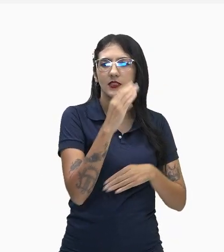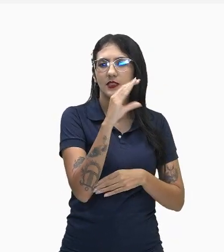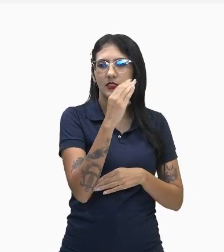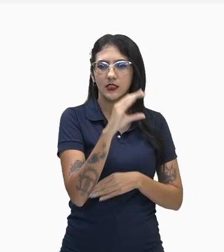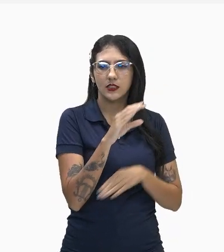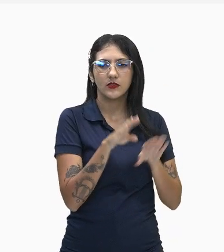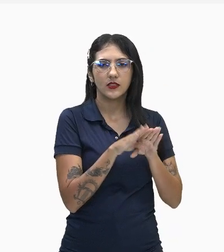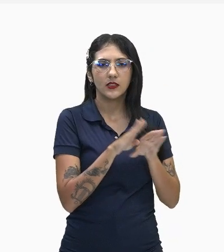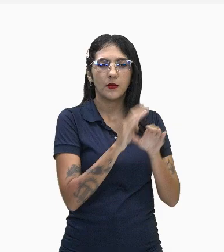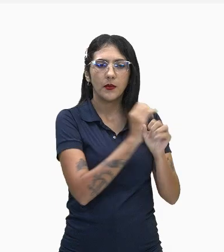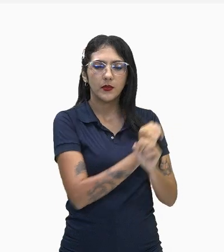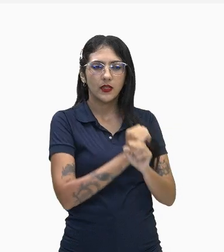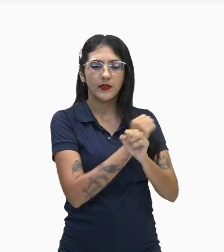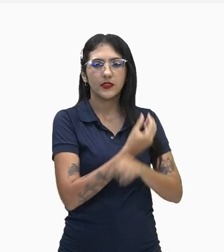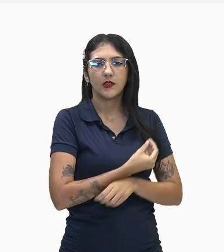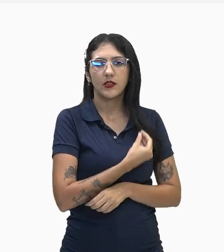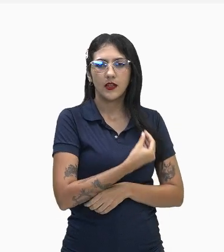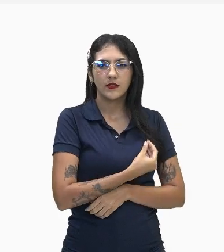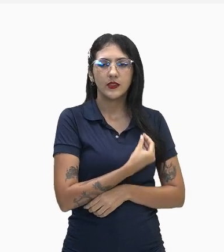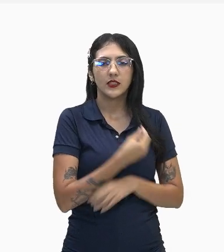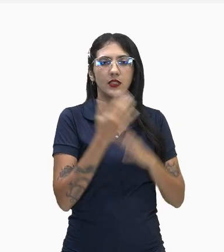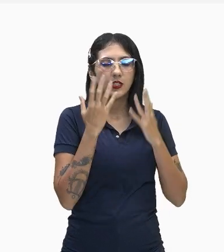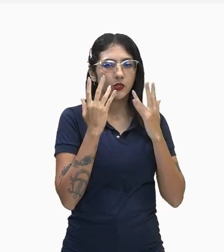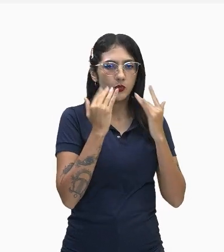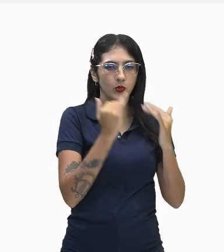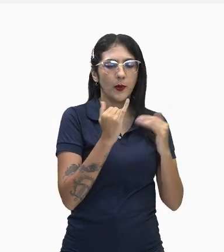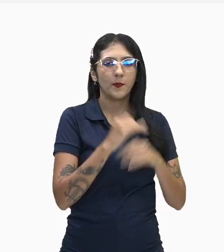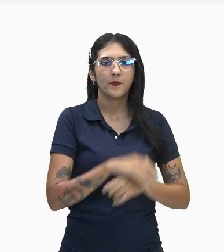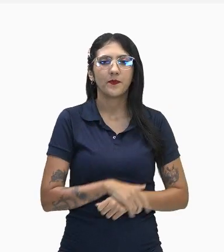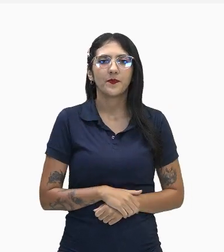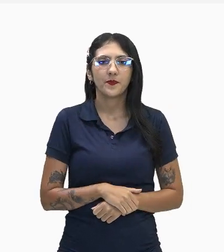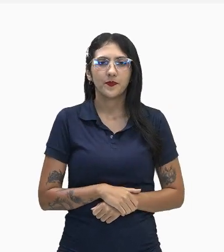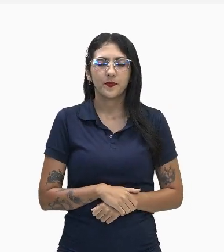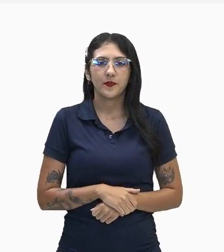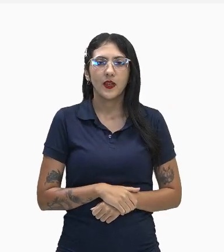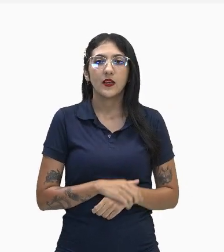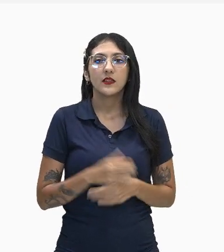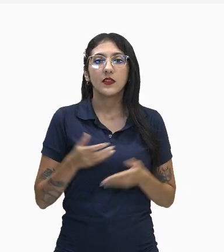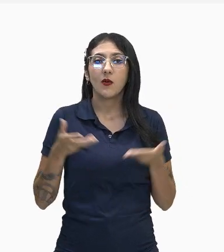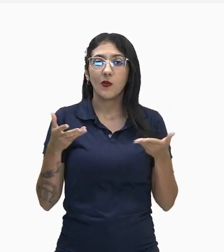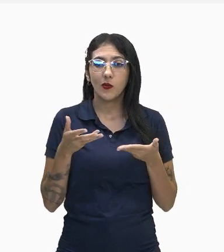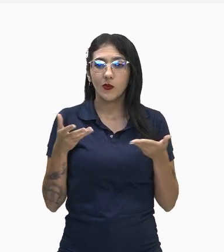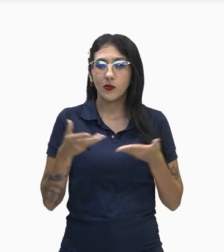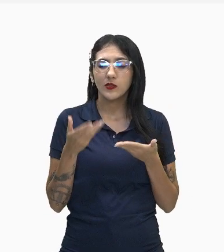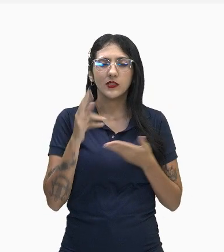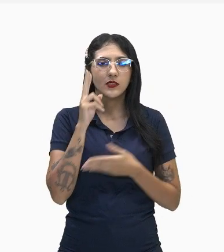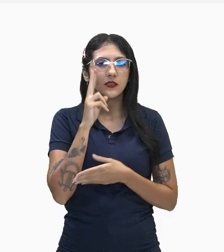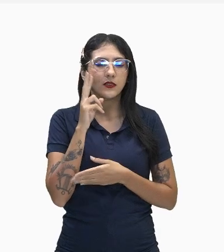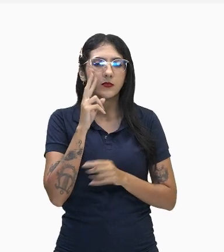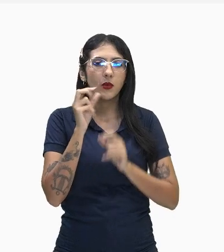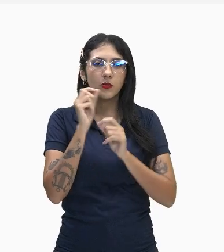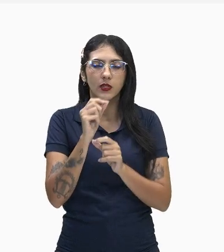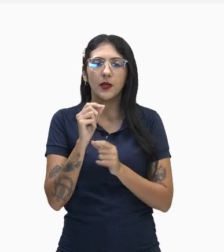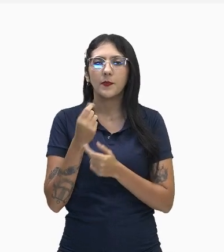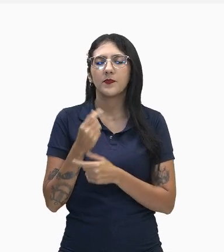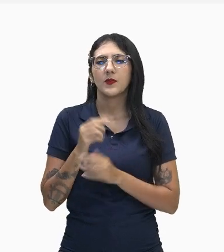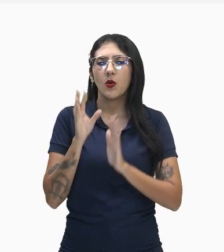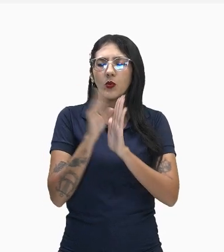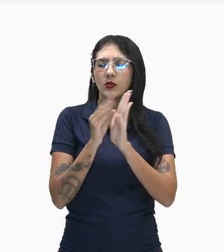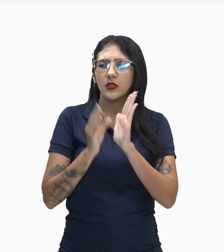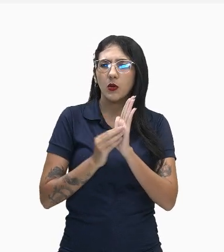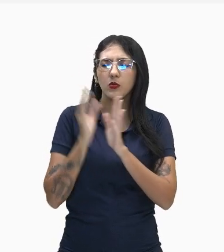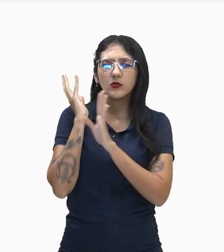da biodiversidade. Então o foco aqui da nossa aula é relembrar essas unidades de